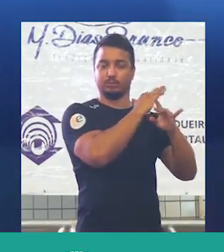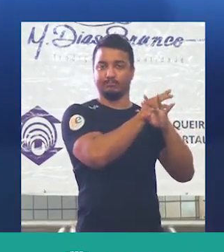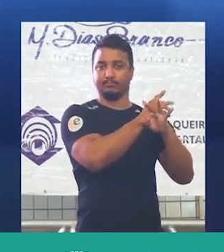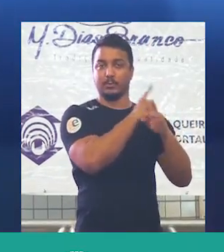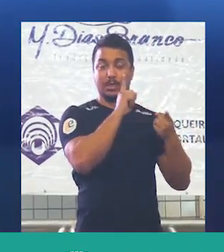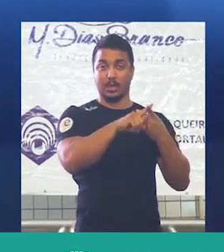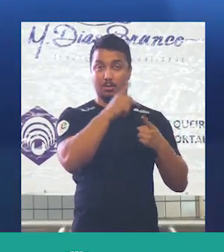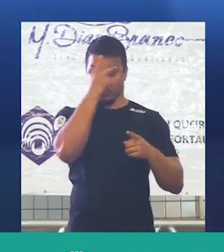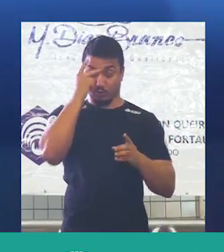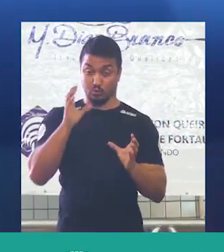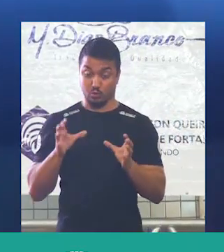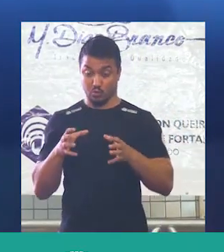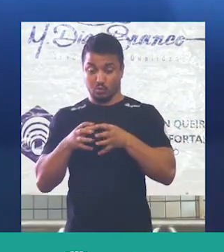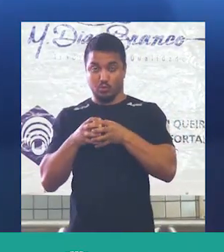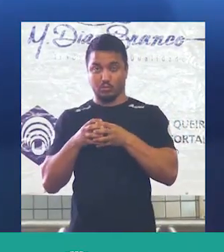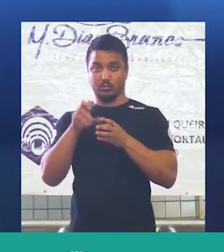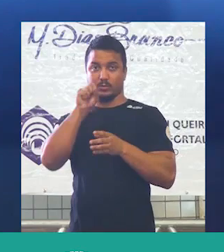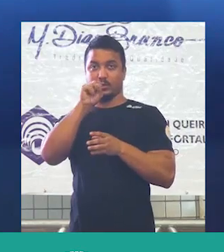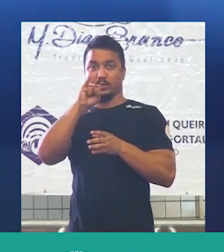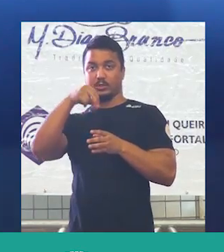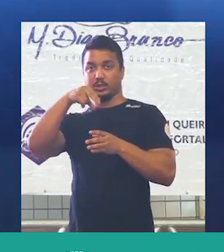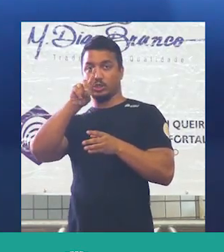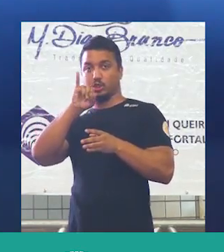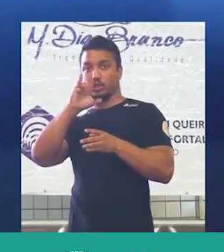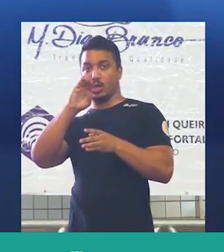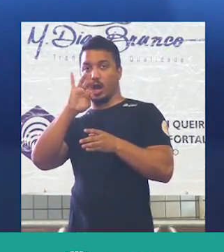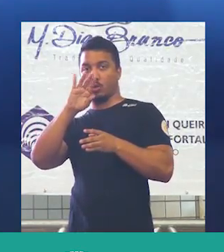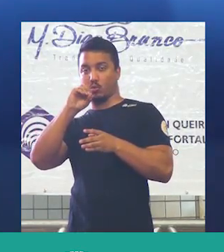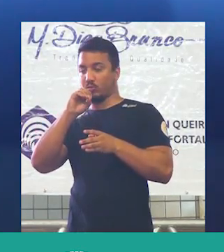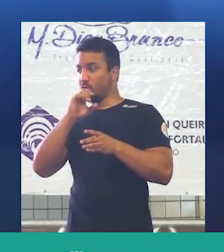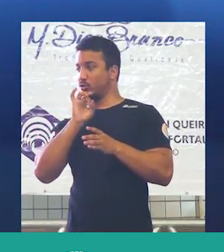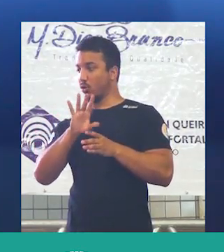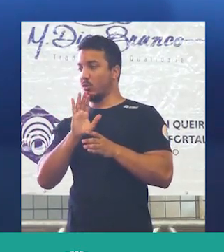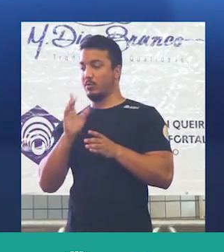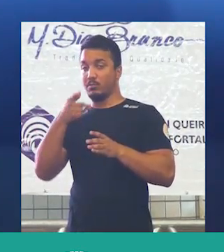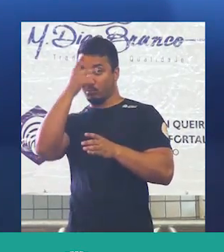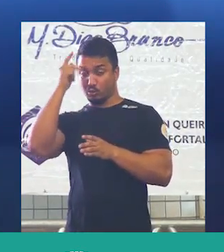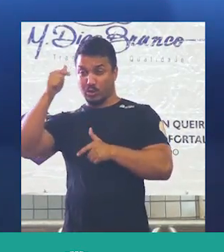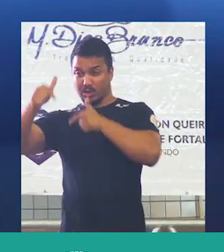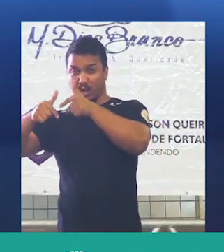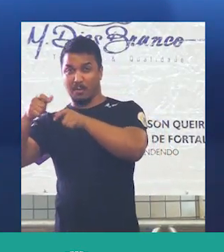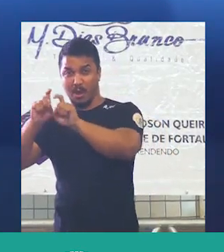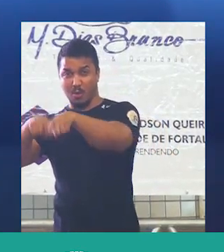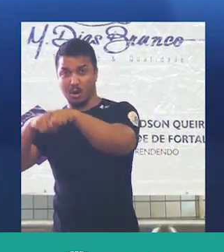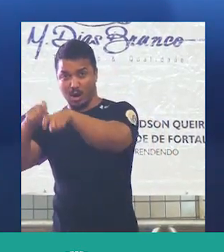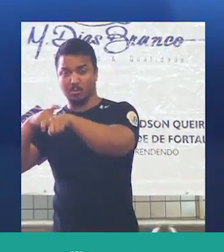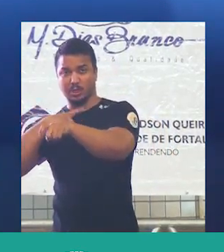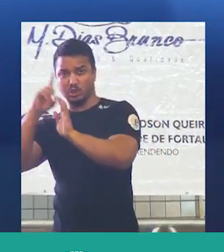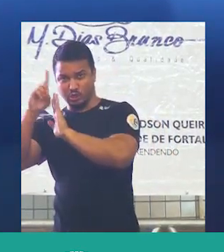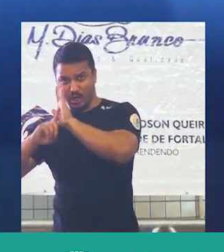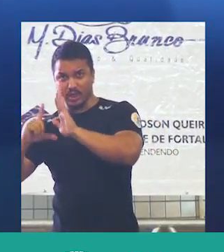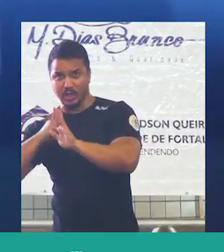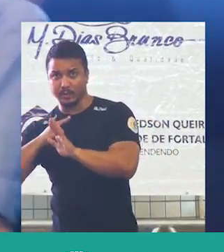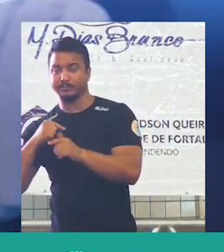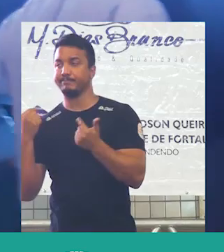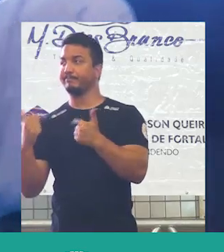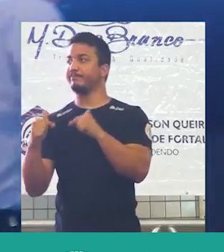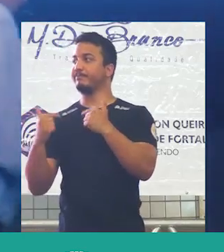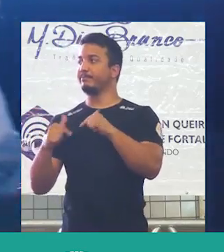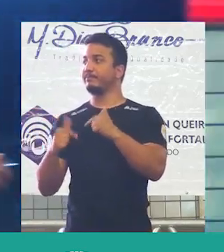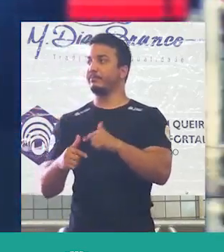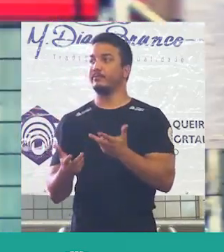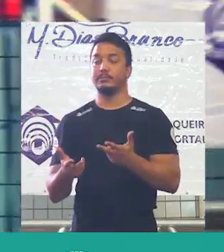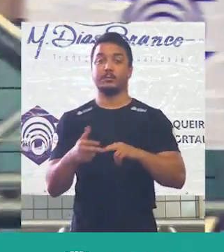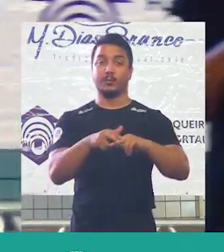e sindicalizados. Trabalhadores do campo não tinham direitos, ok? Dessa forma,